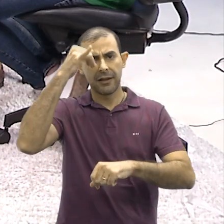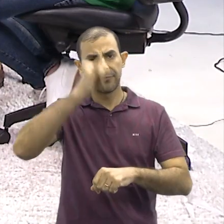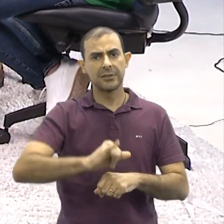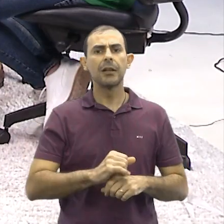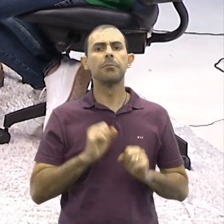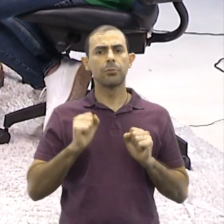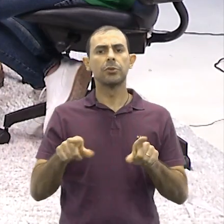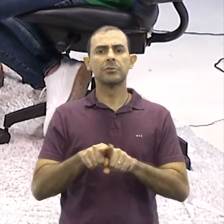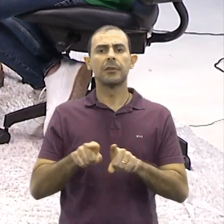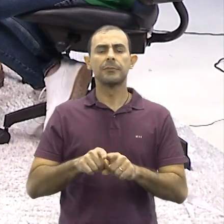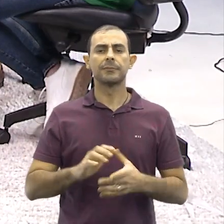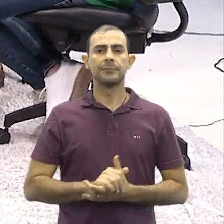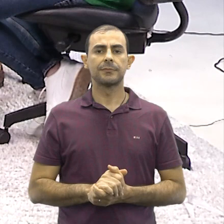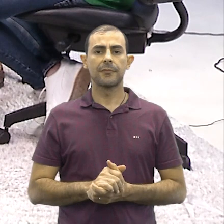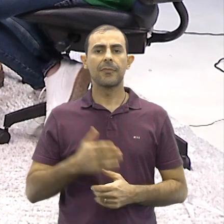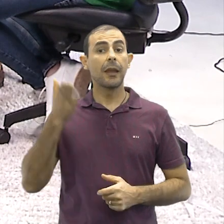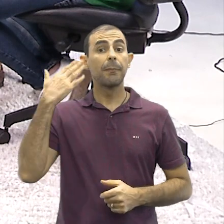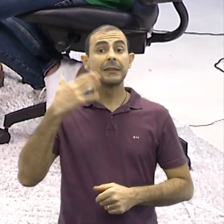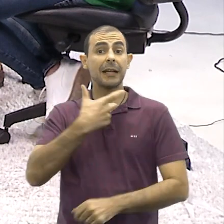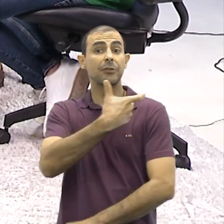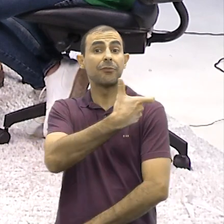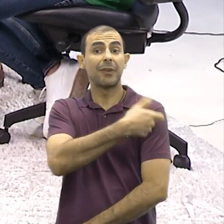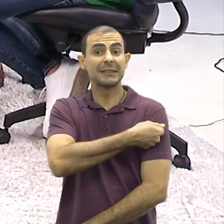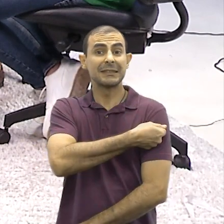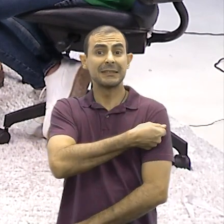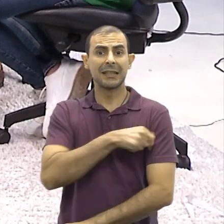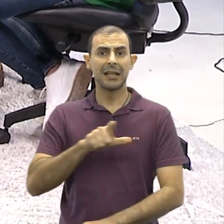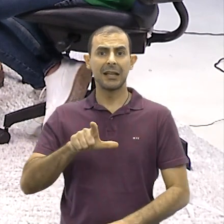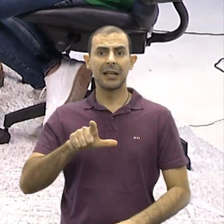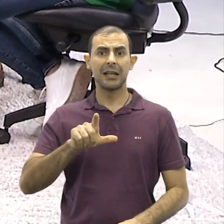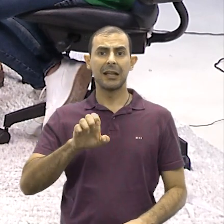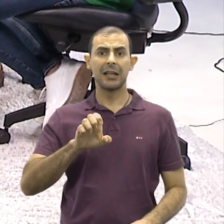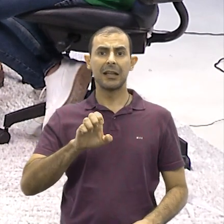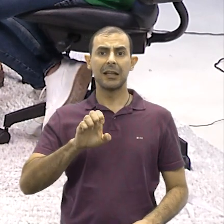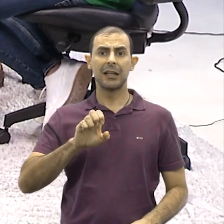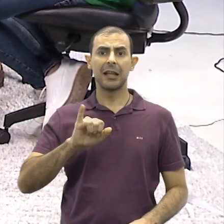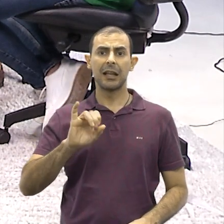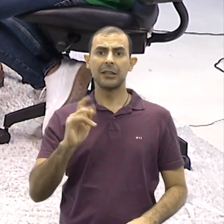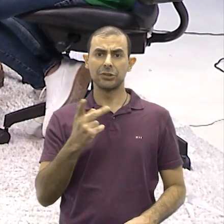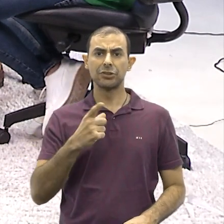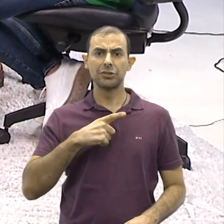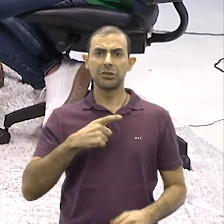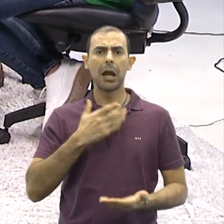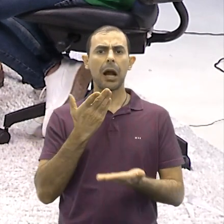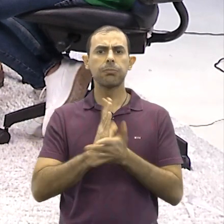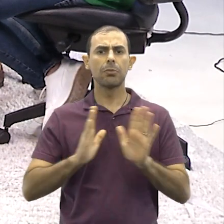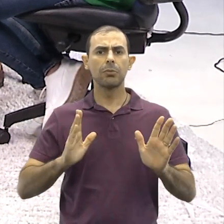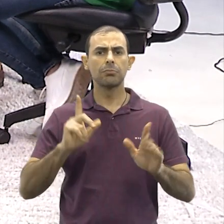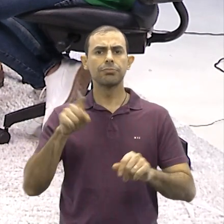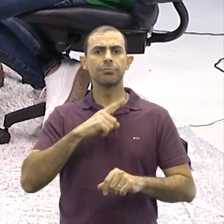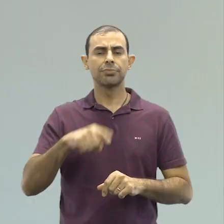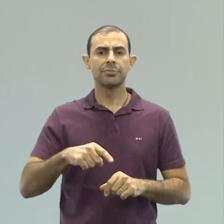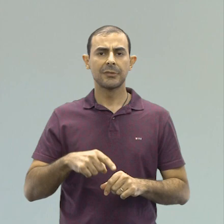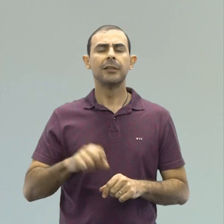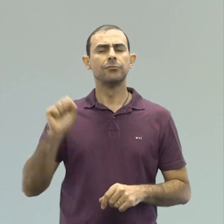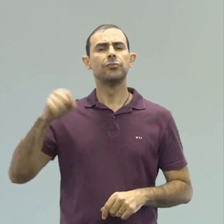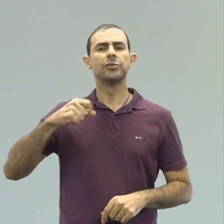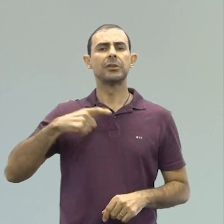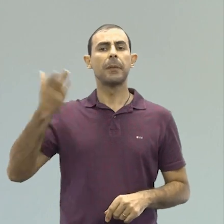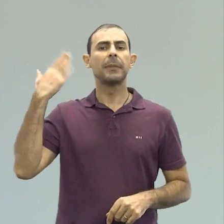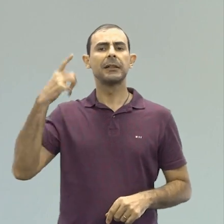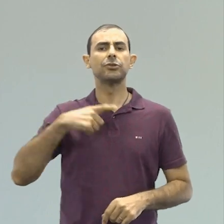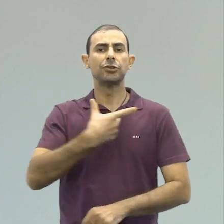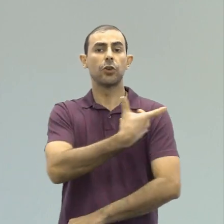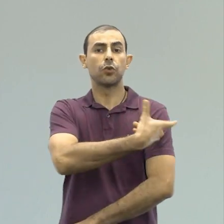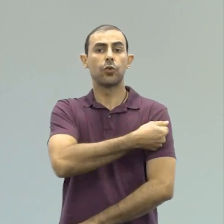transmissor. Tinha uma vacina para a leishmaniose, ela caiu em desuso, né? O que aconteceu? Na verdade, tinham duas vacinas. A primeira, houve uma